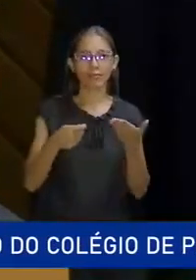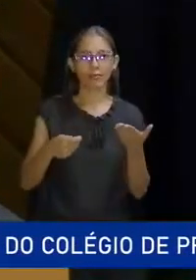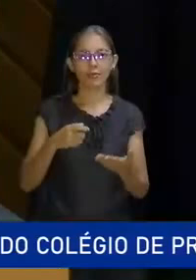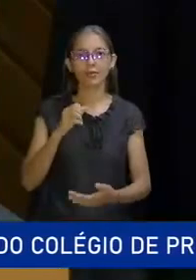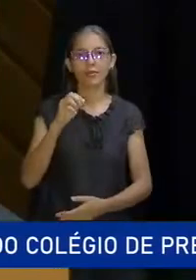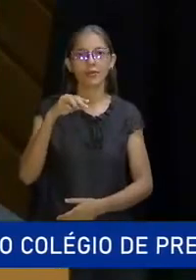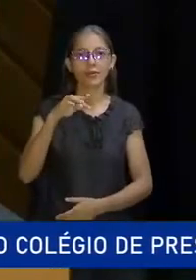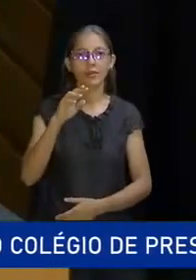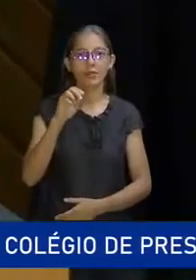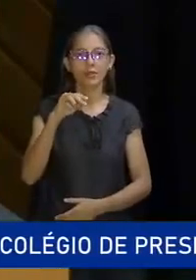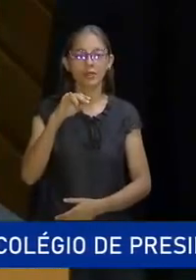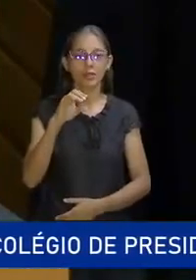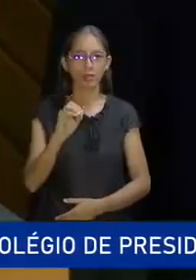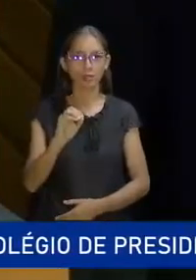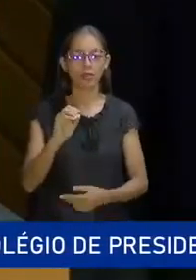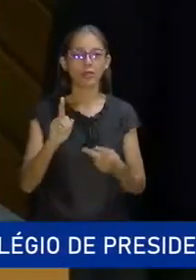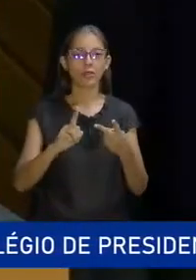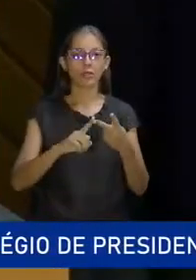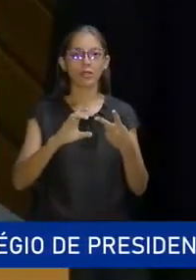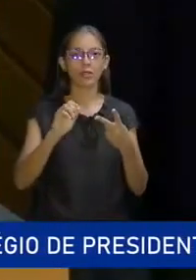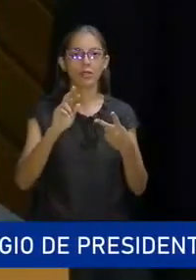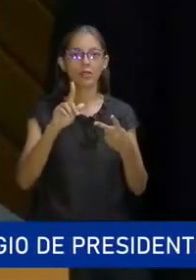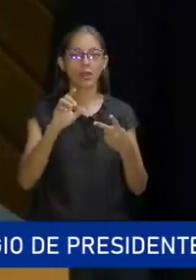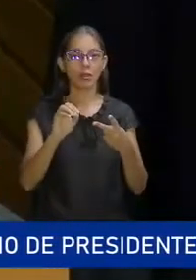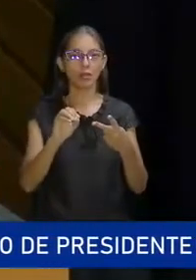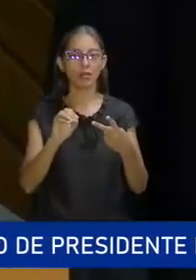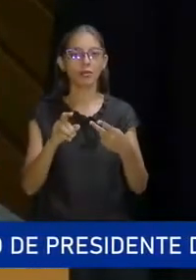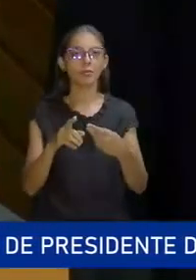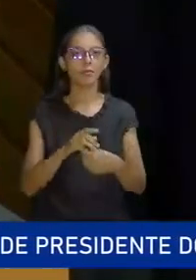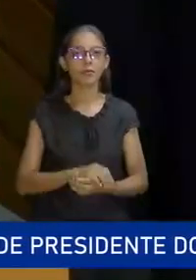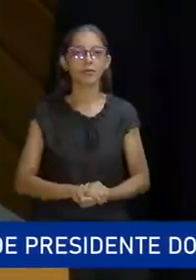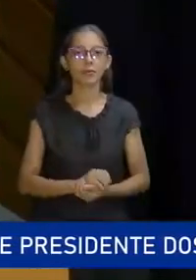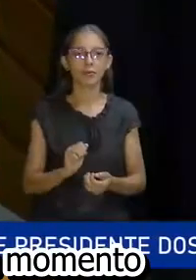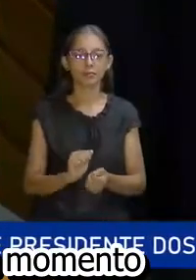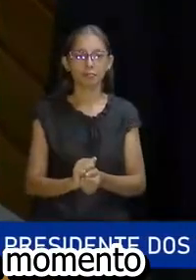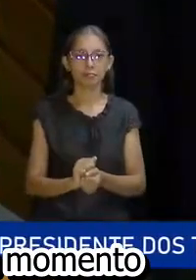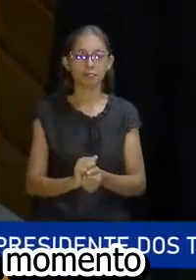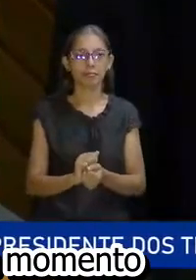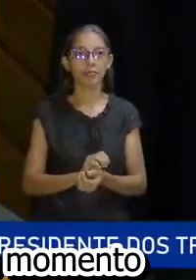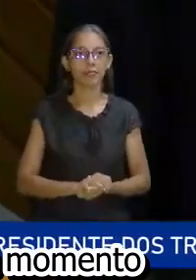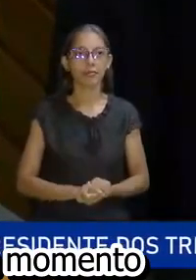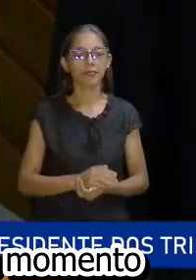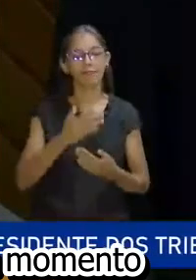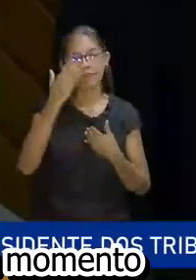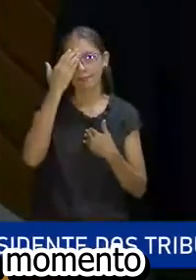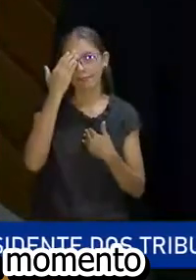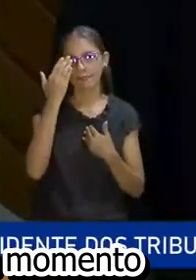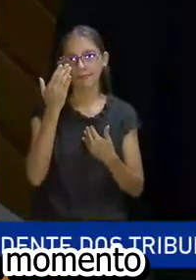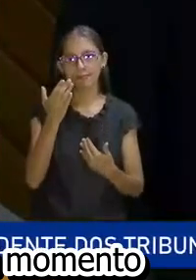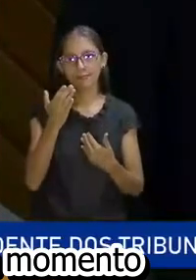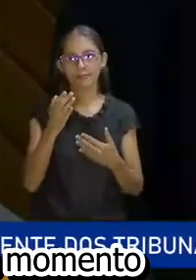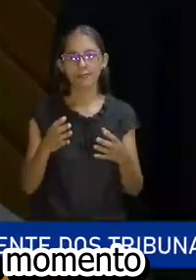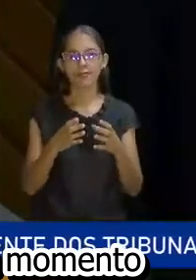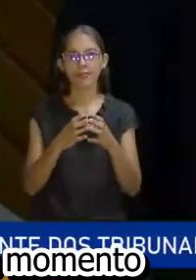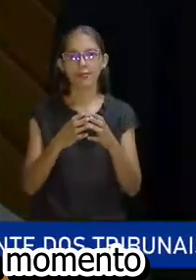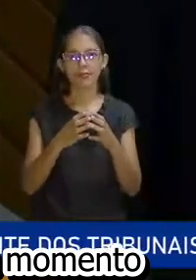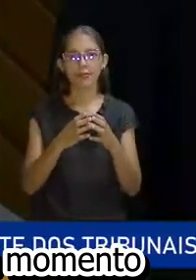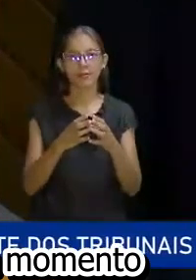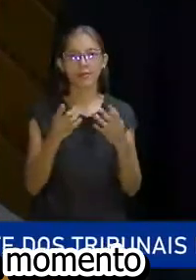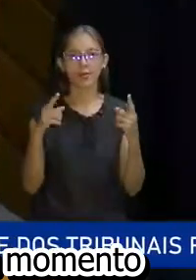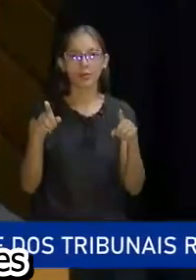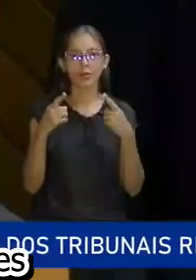Antônio Scalvini e Carlo Dormeville. Nosso muitíssimo obrigada à banda do Exército por